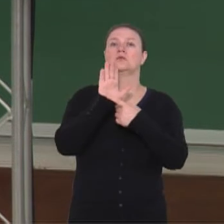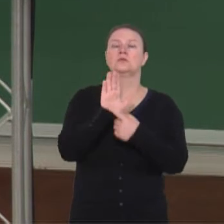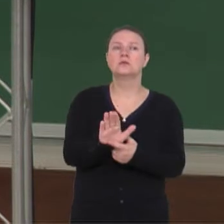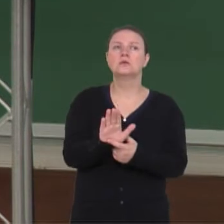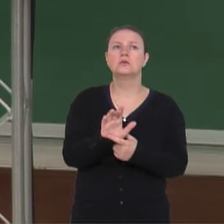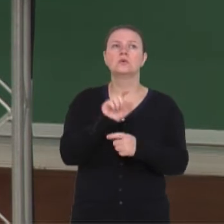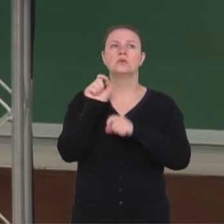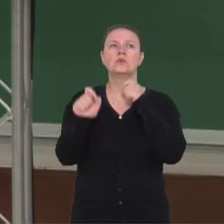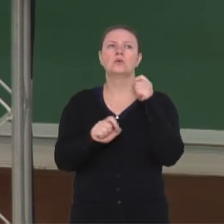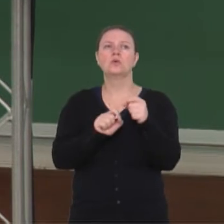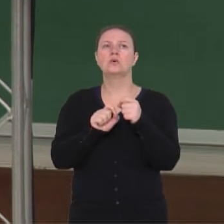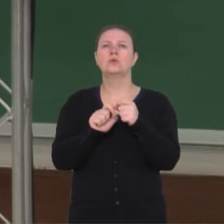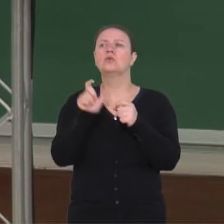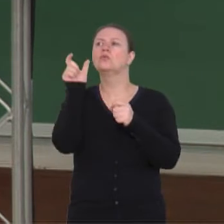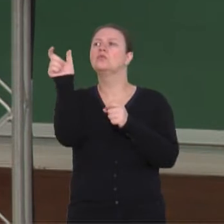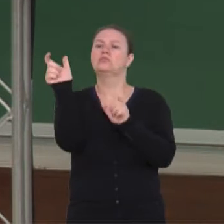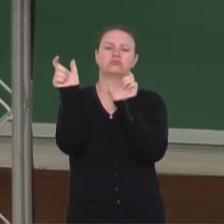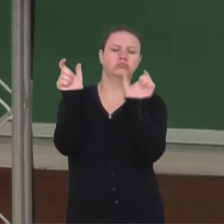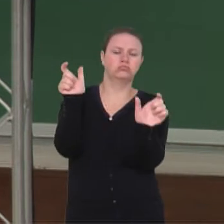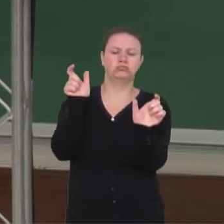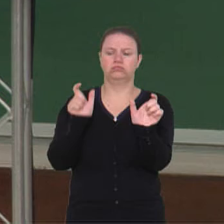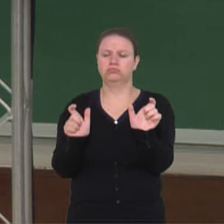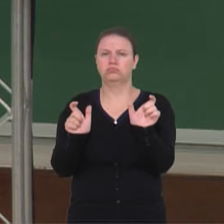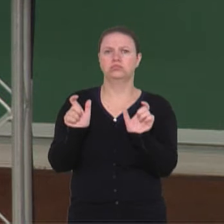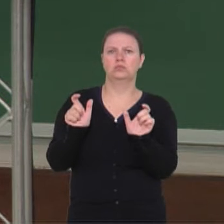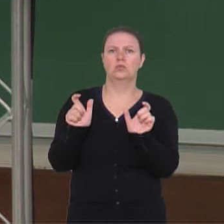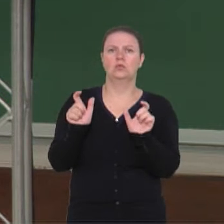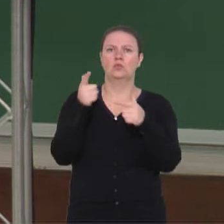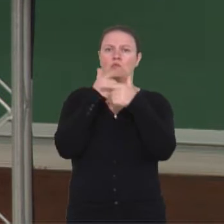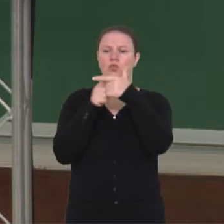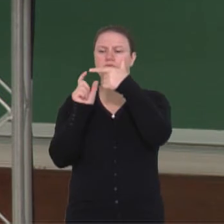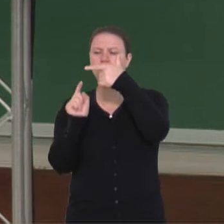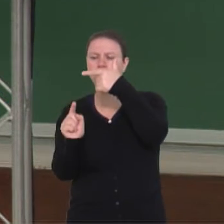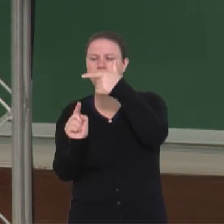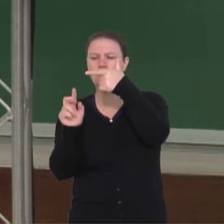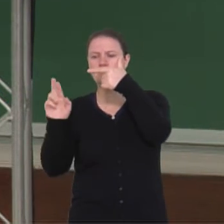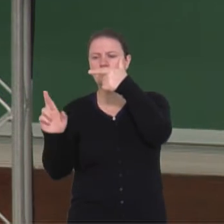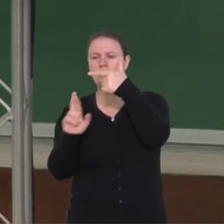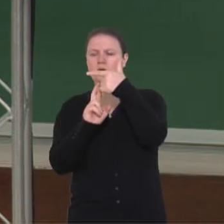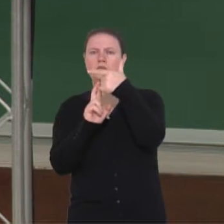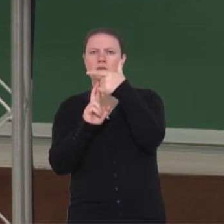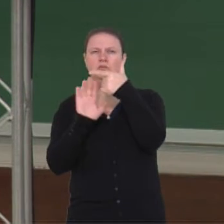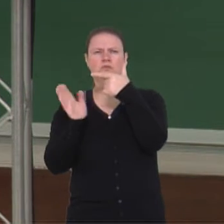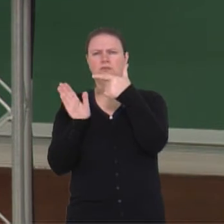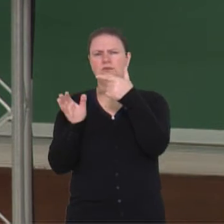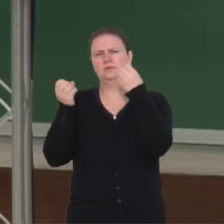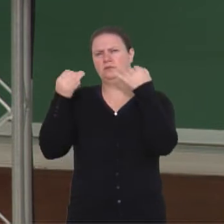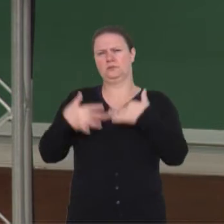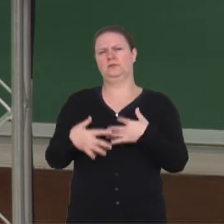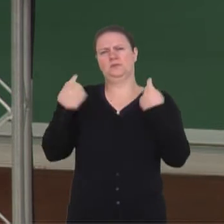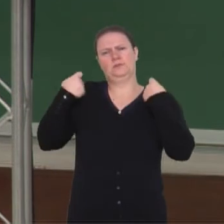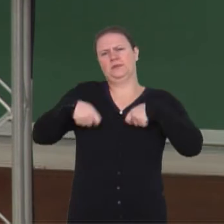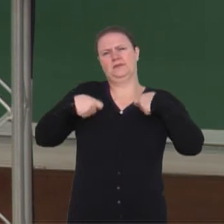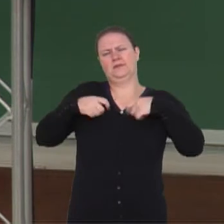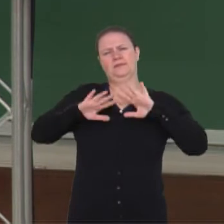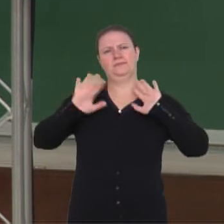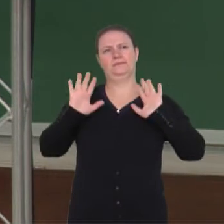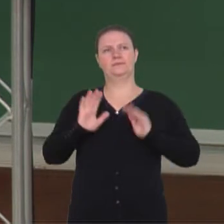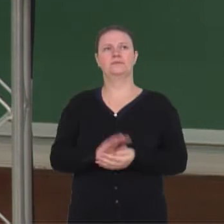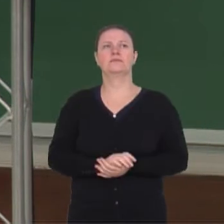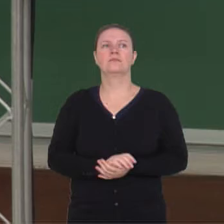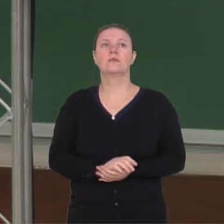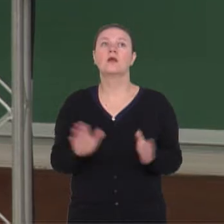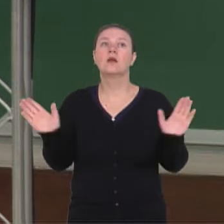quem é coeficiente, ou desculpe, quem é quociente e quem é resto. Já tínhamos falado lá, né? Então nem precisava avançar aqui. Muito